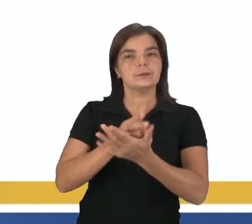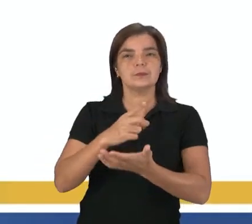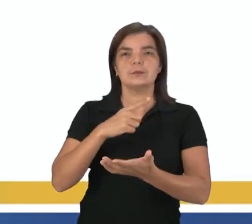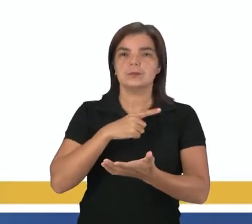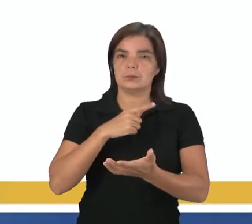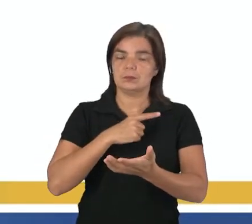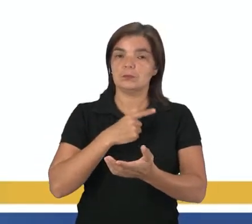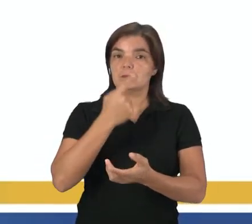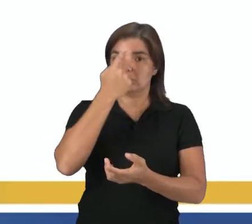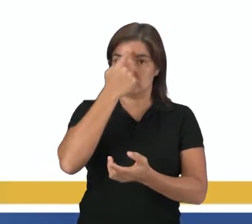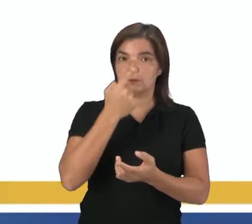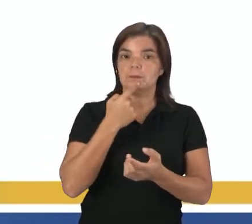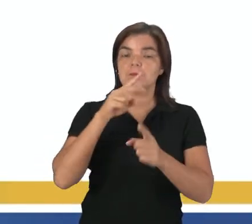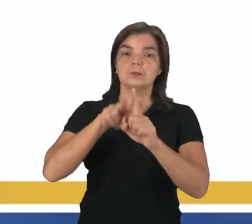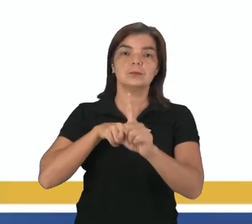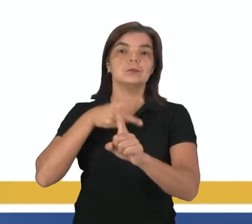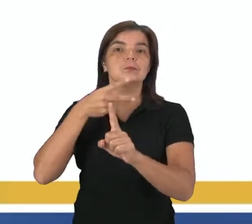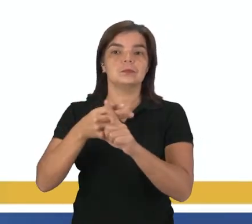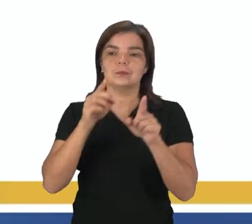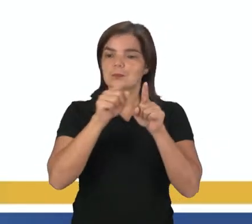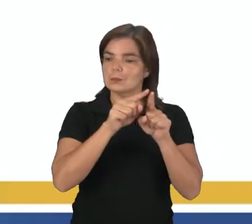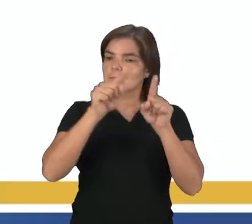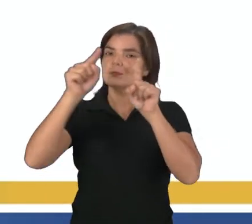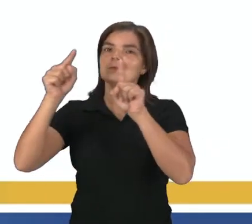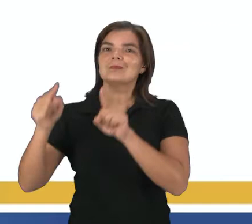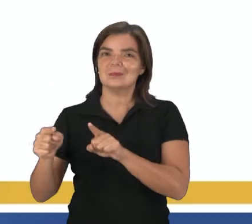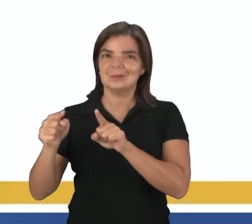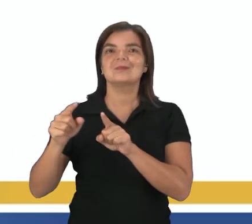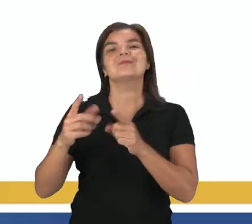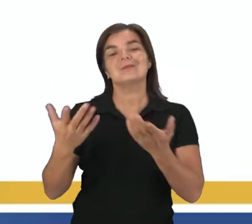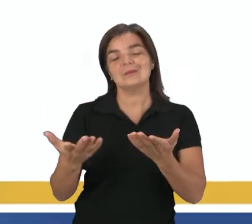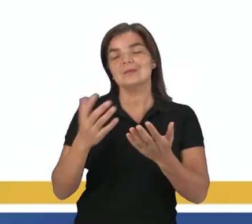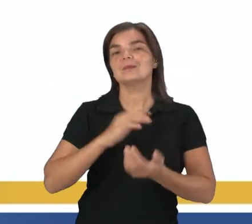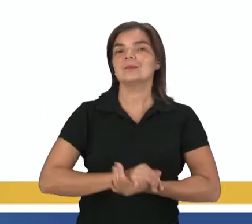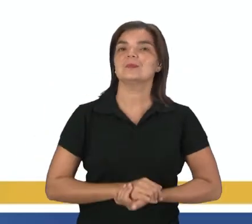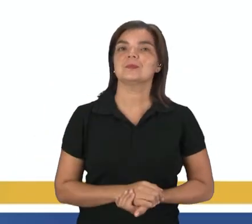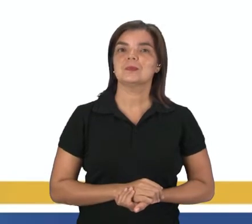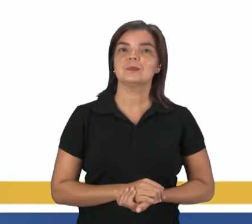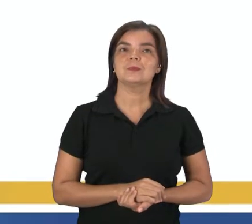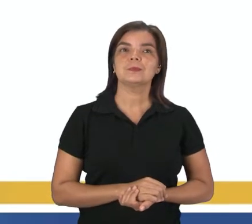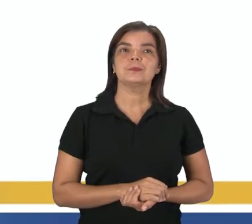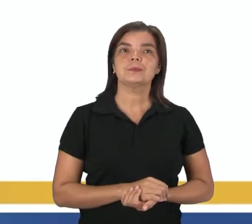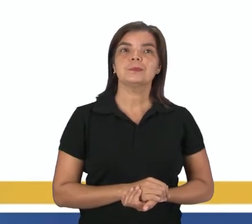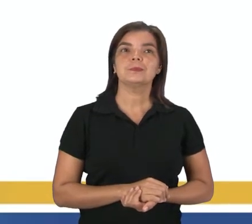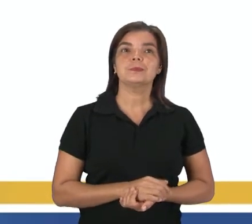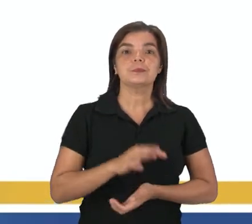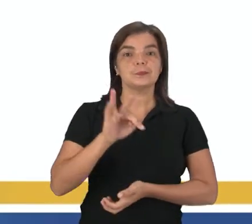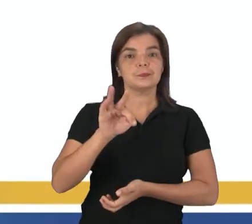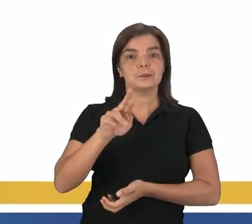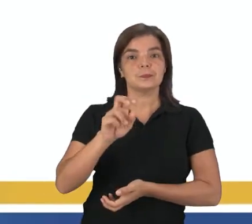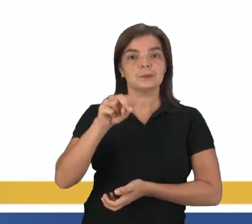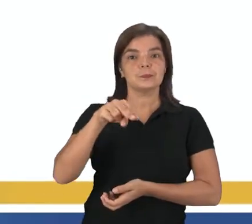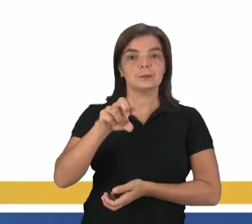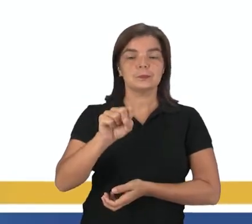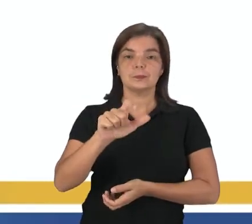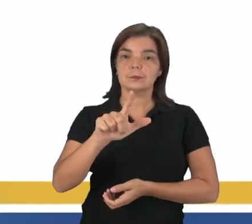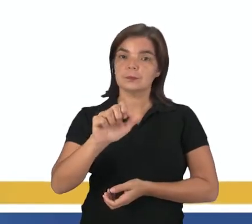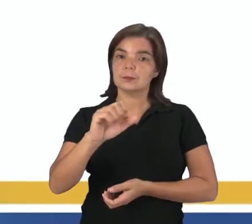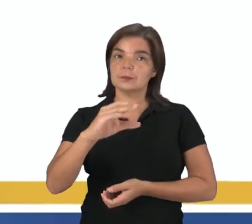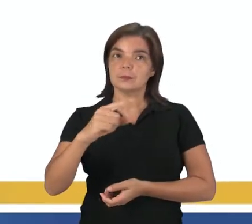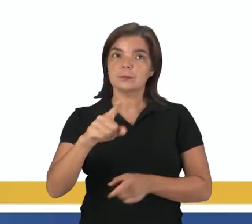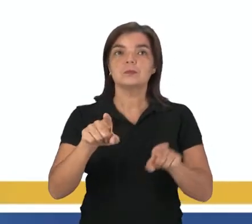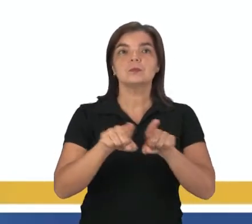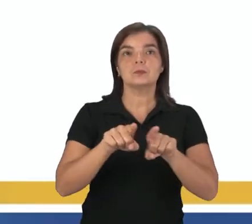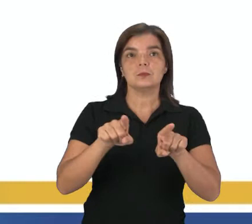estivesse pegando a minha figura e simplesmente deslizando ela sobre alguma coisa. Bom,